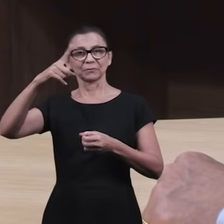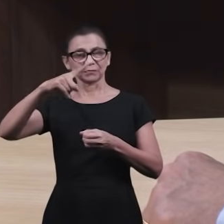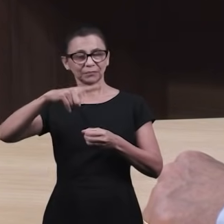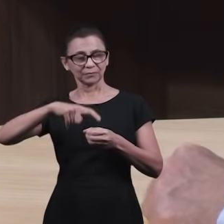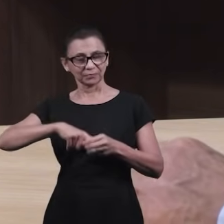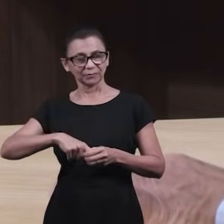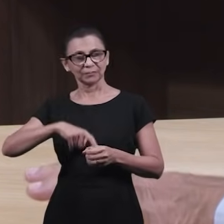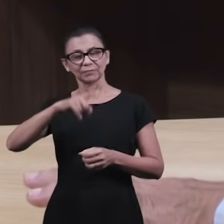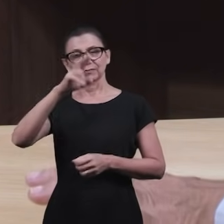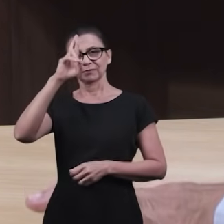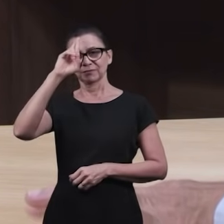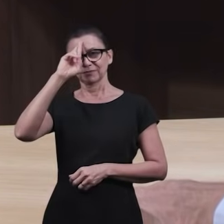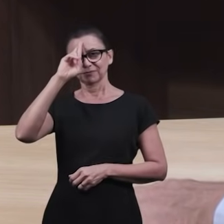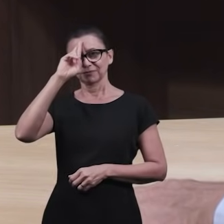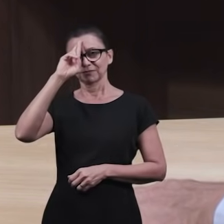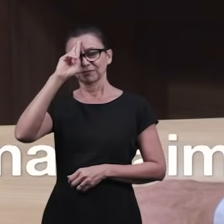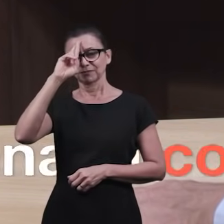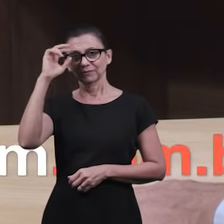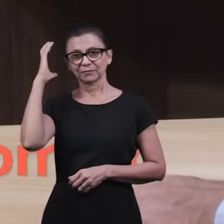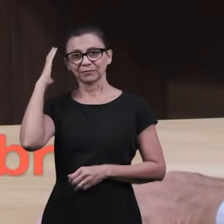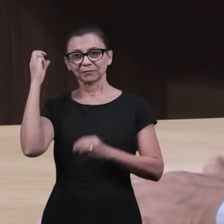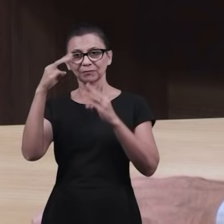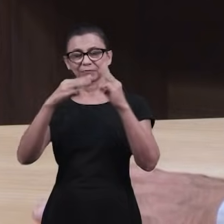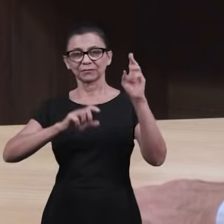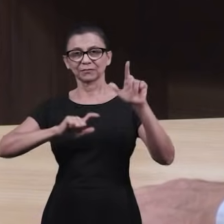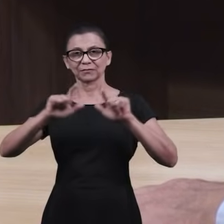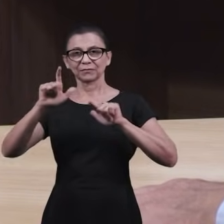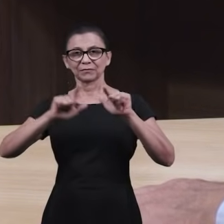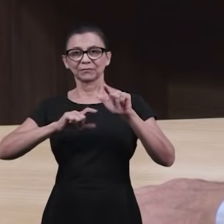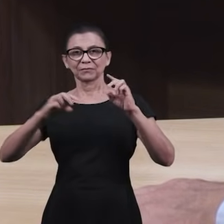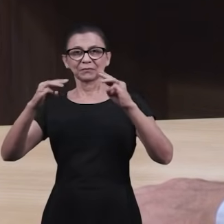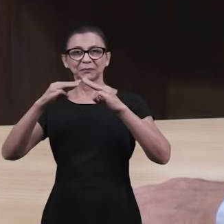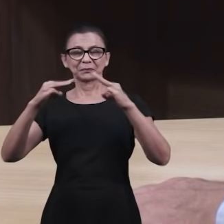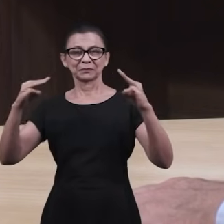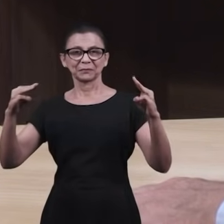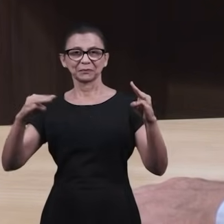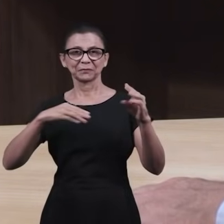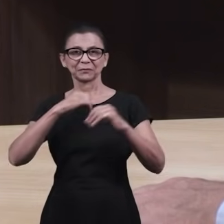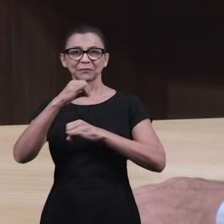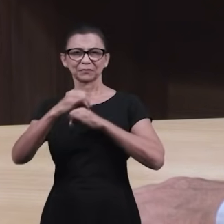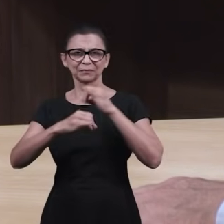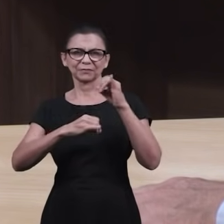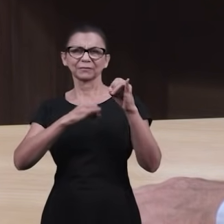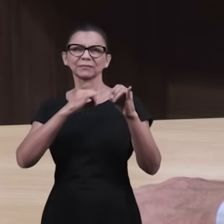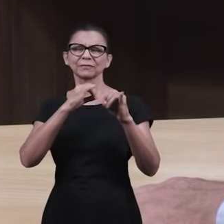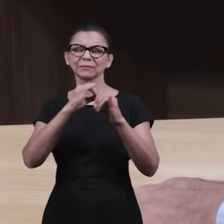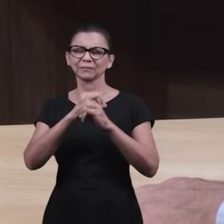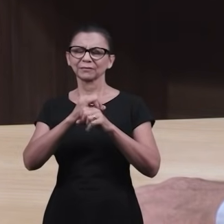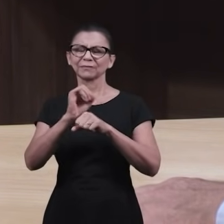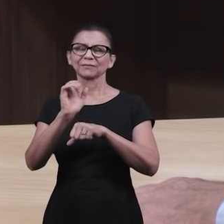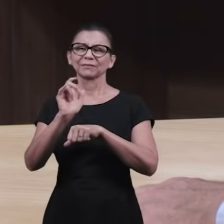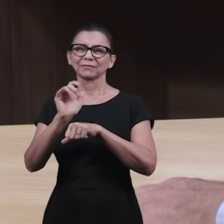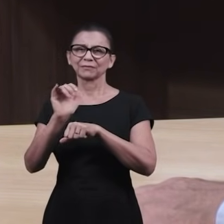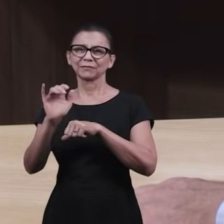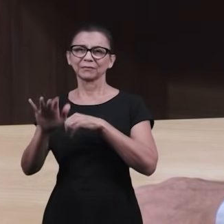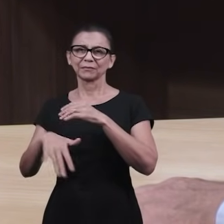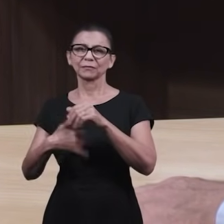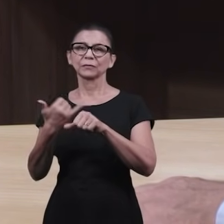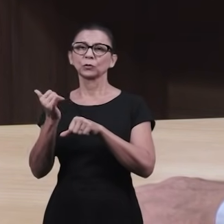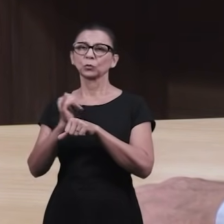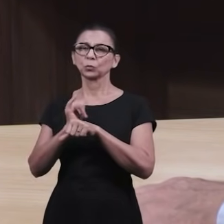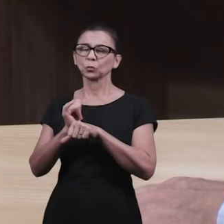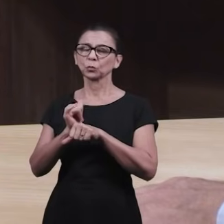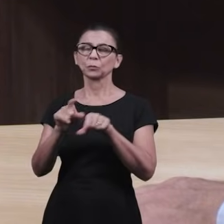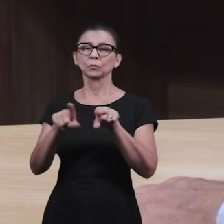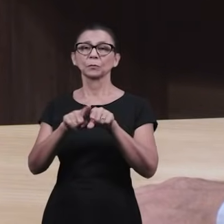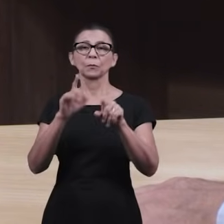de volta ao meio-dia, aqui pela Rádio Manaim, TV Web Manaim, pelo canal do YouTube da Igreja Cristã Maranata e também